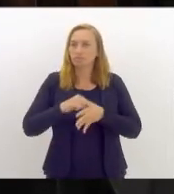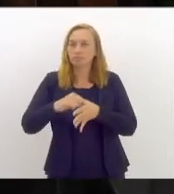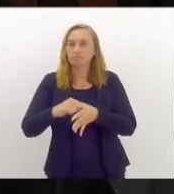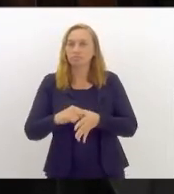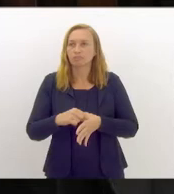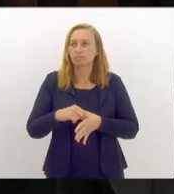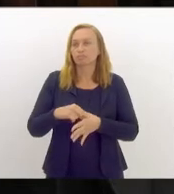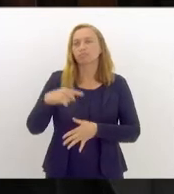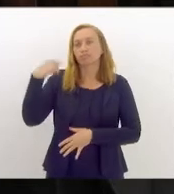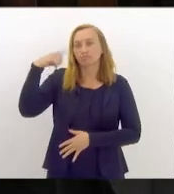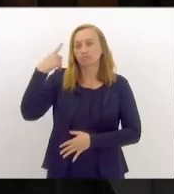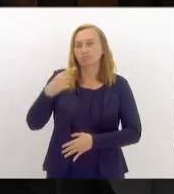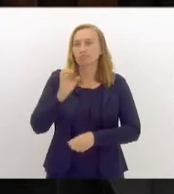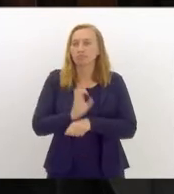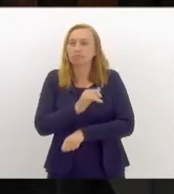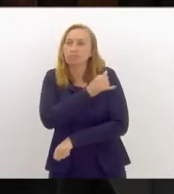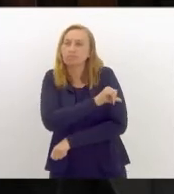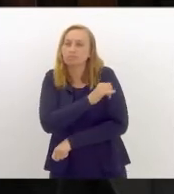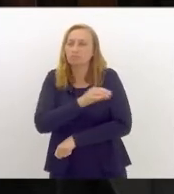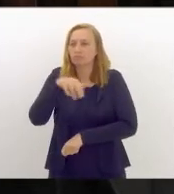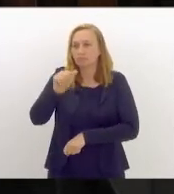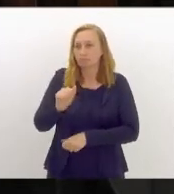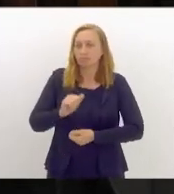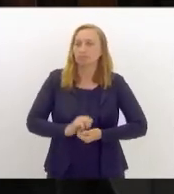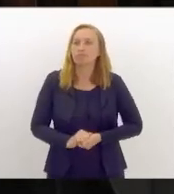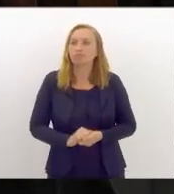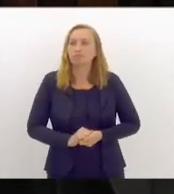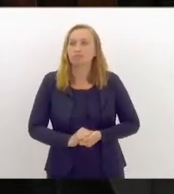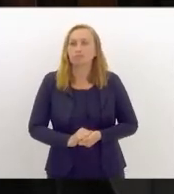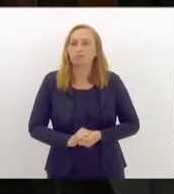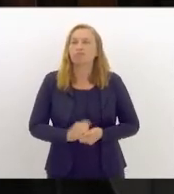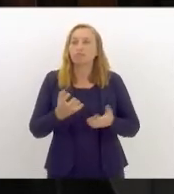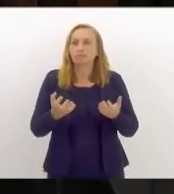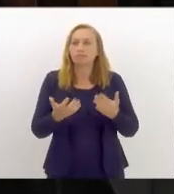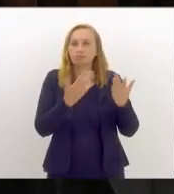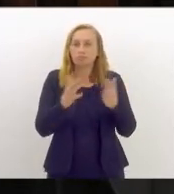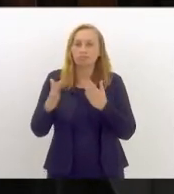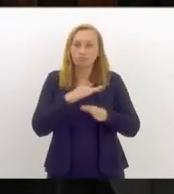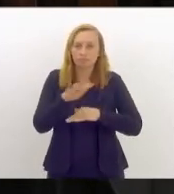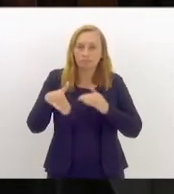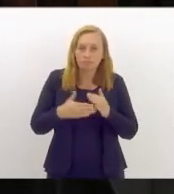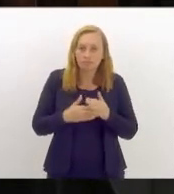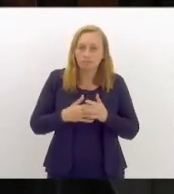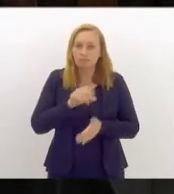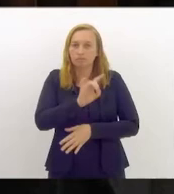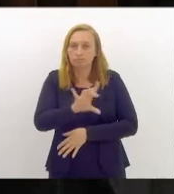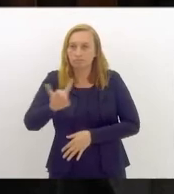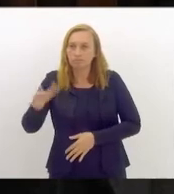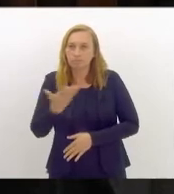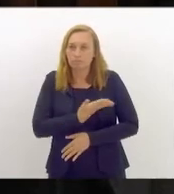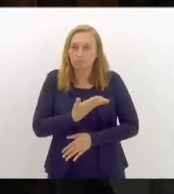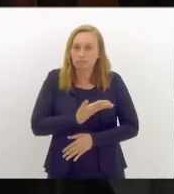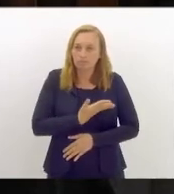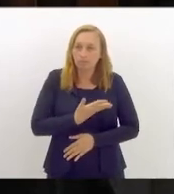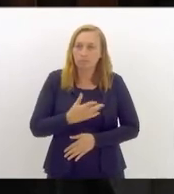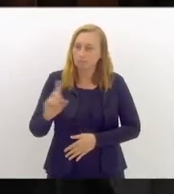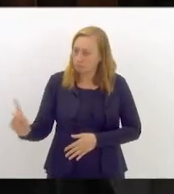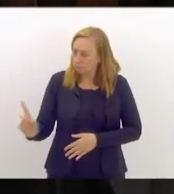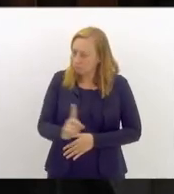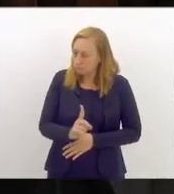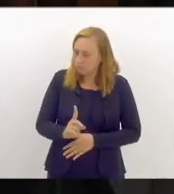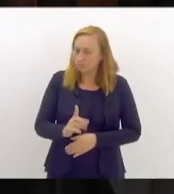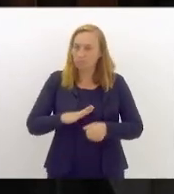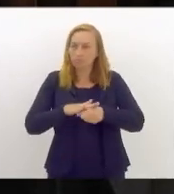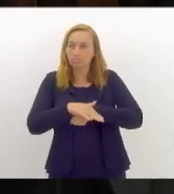advocacia do Estado do Rio de Janeiro Doutora natureza queria saudar a todos e cada um dos amigos que se dispuseram a comparecer